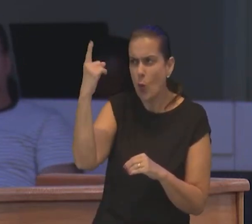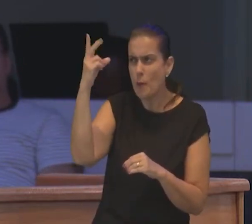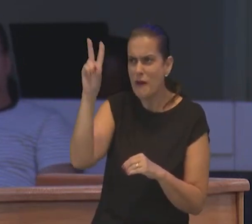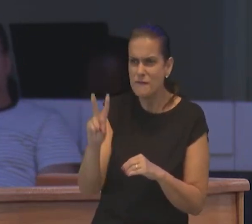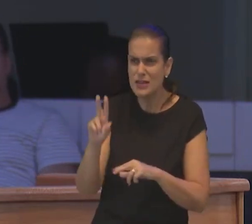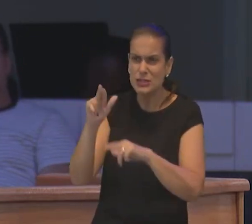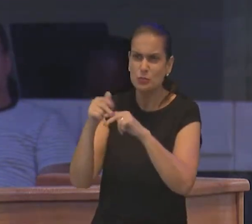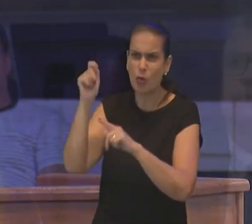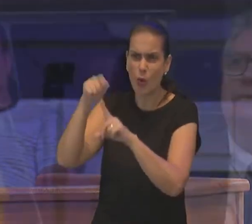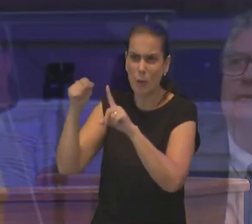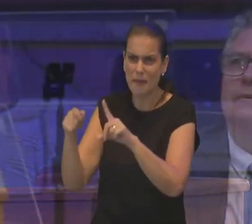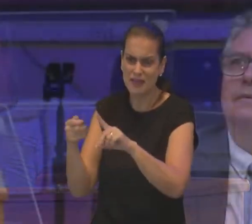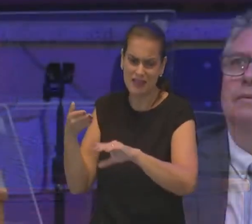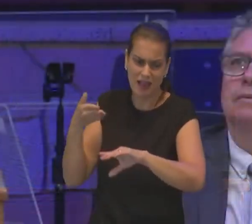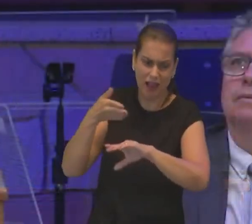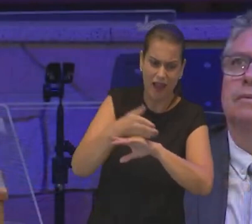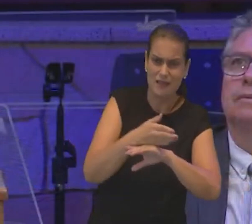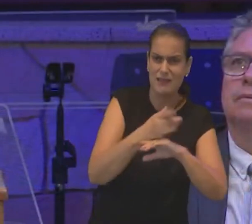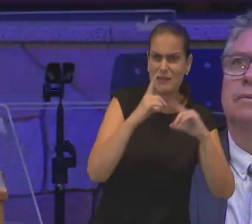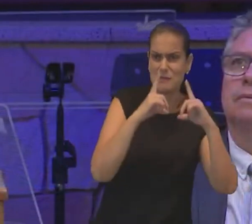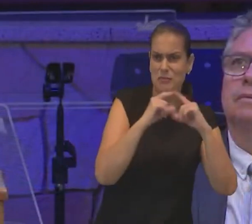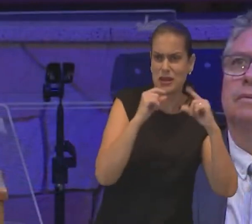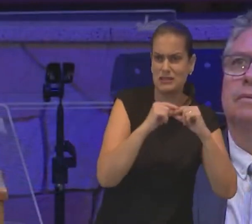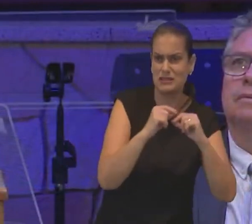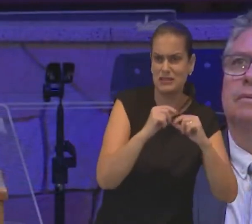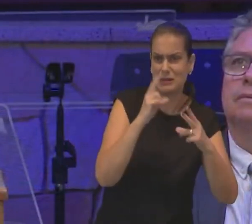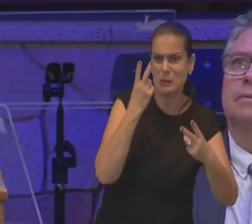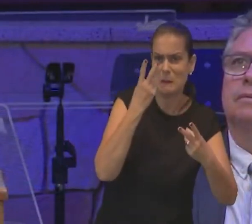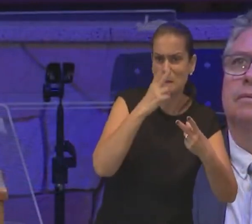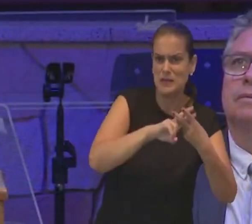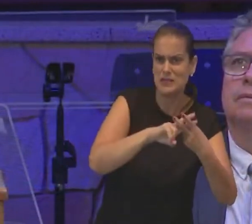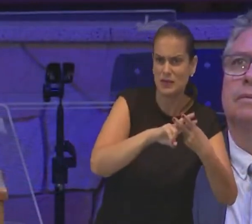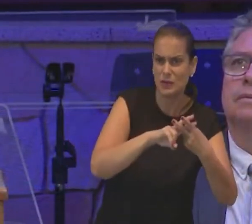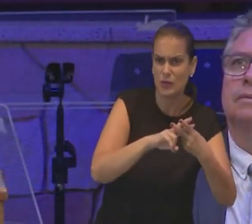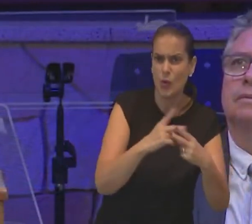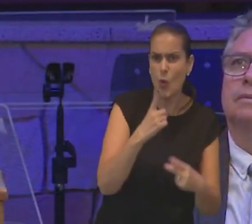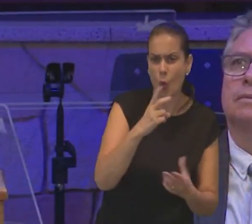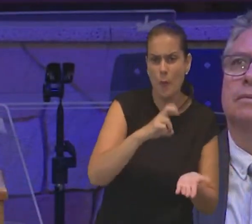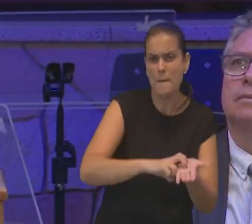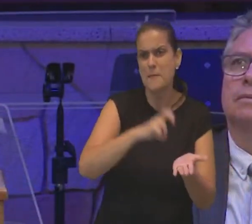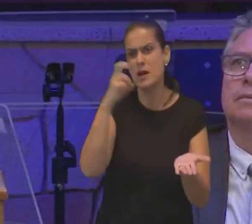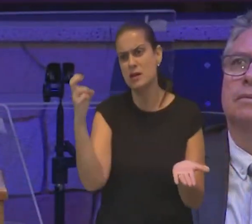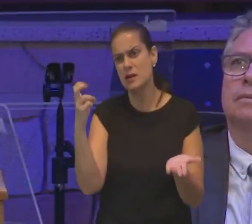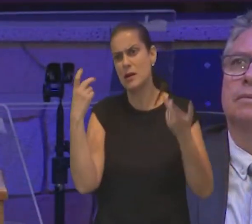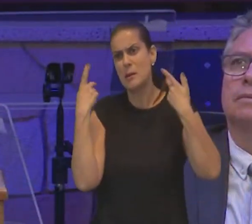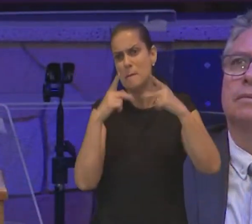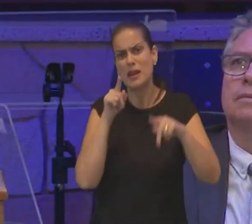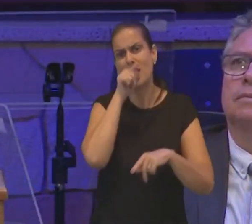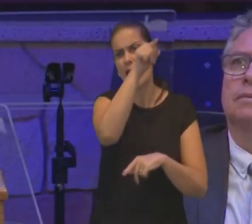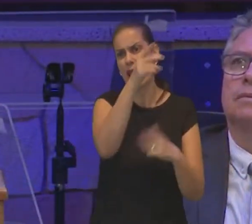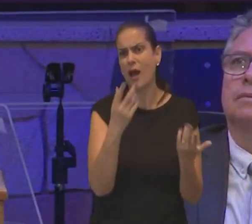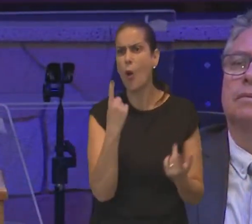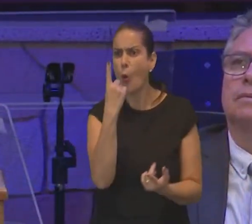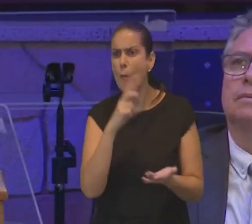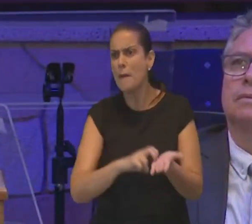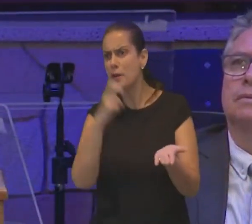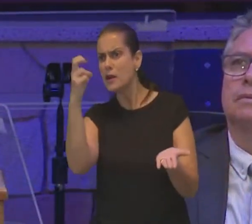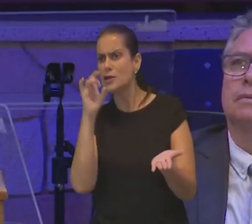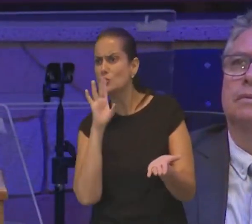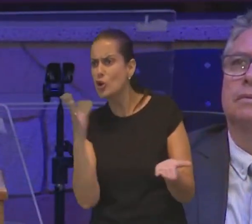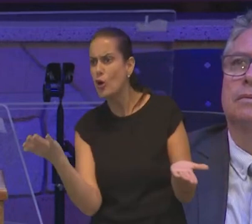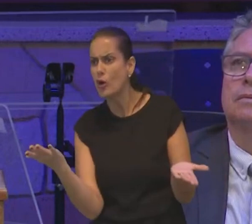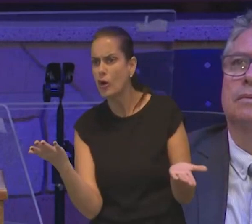mês, aqui em Brasília, no Presídio Federal, para passar uma manhã dentro do Presídio Federal.